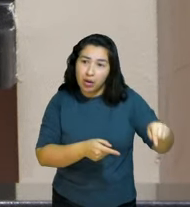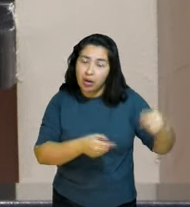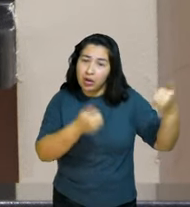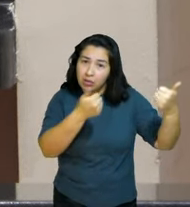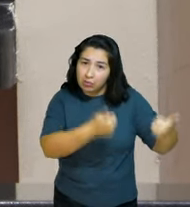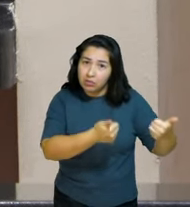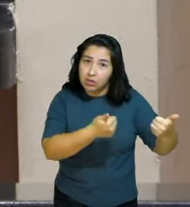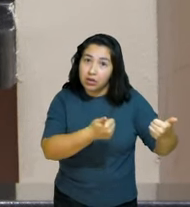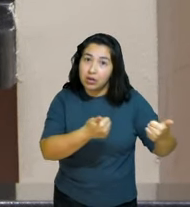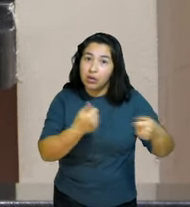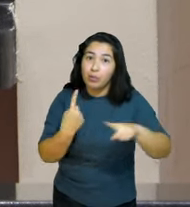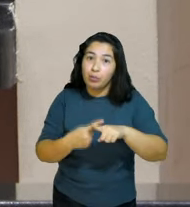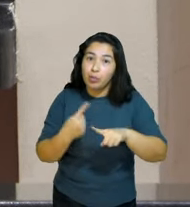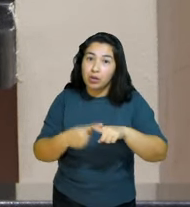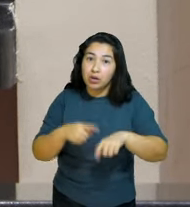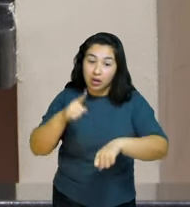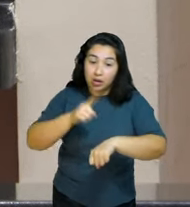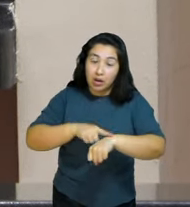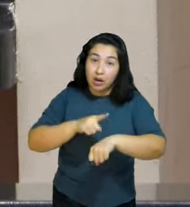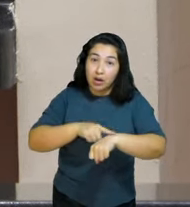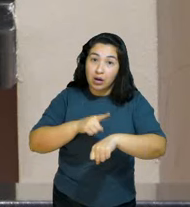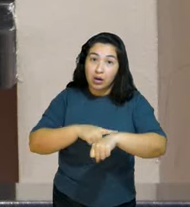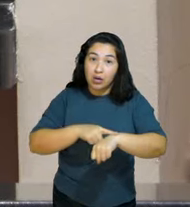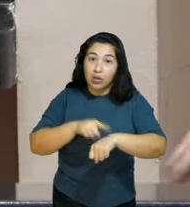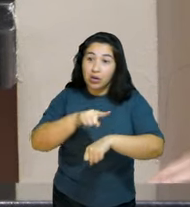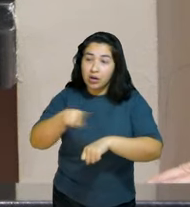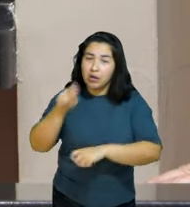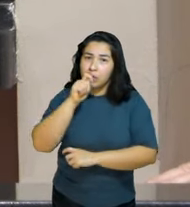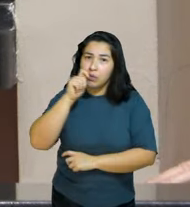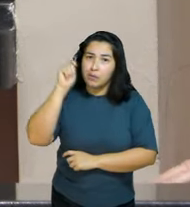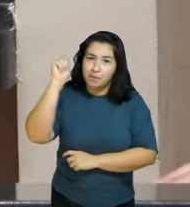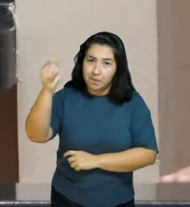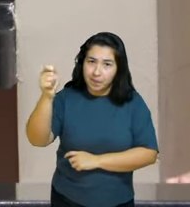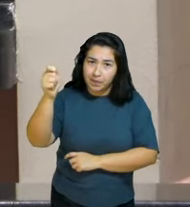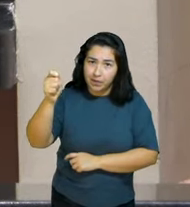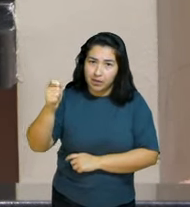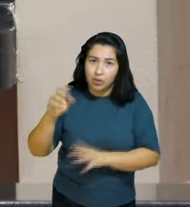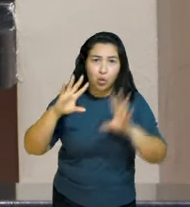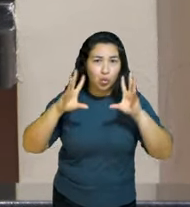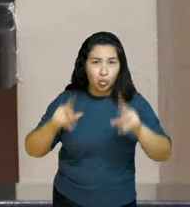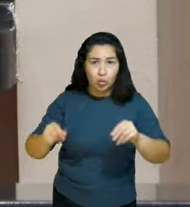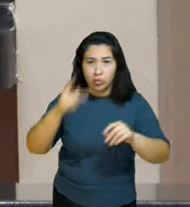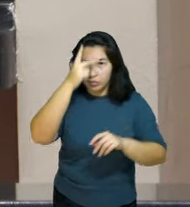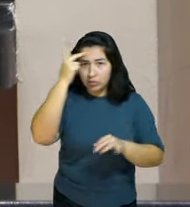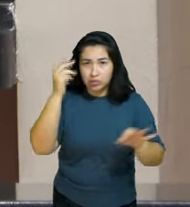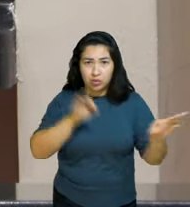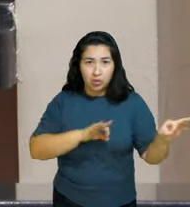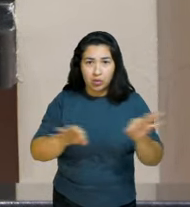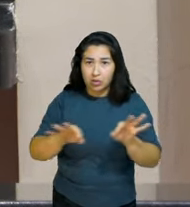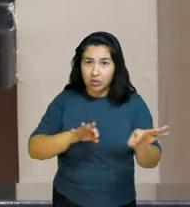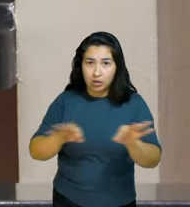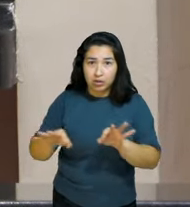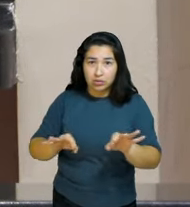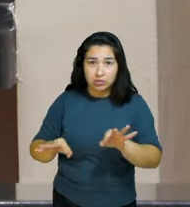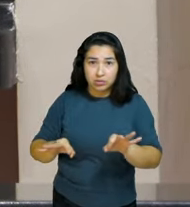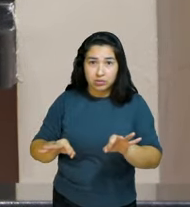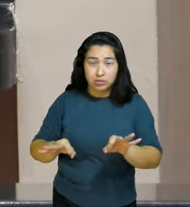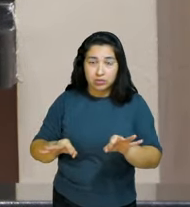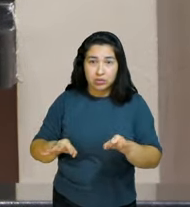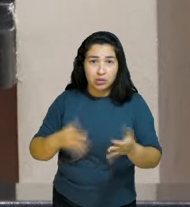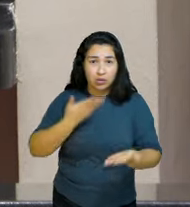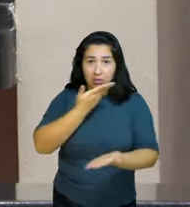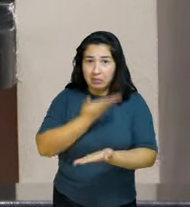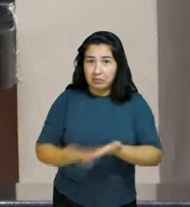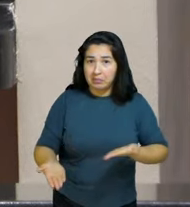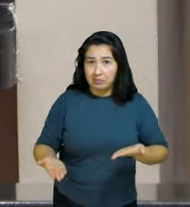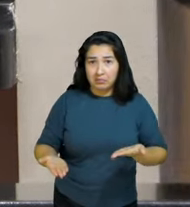os nossos dirigentes, os árbitros, o pessoal todo que estava ali organizando... perdeu o moral. E aí